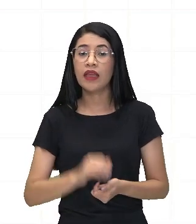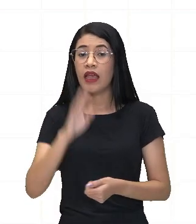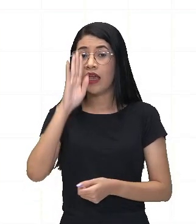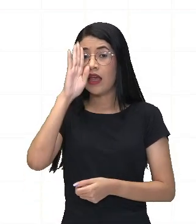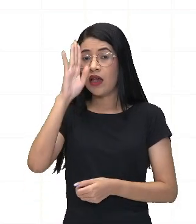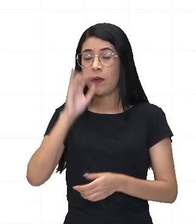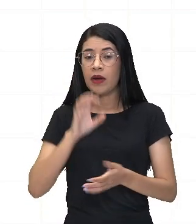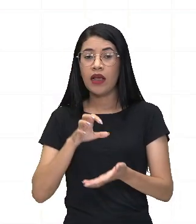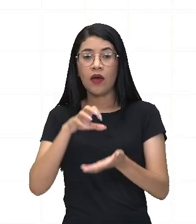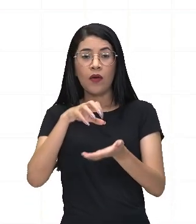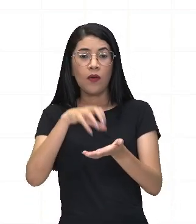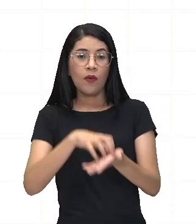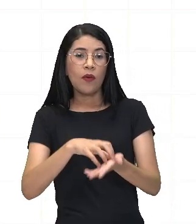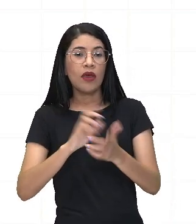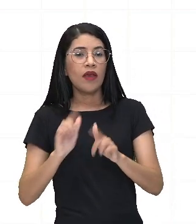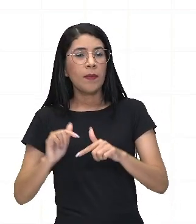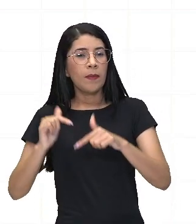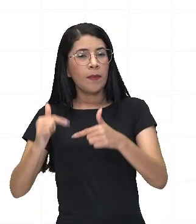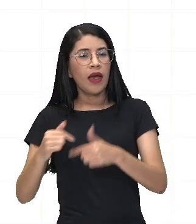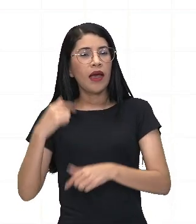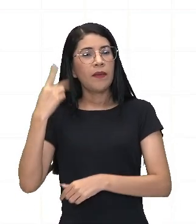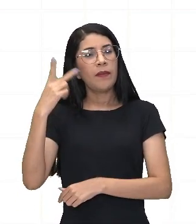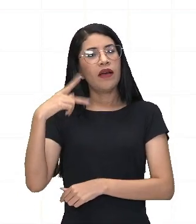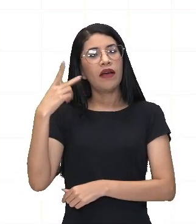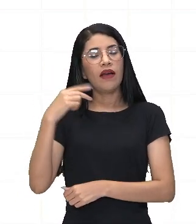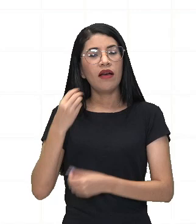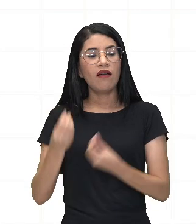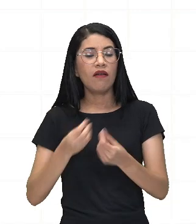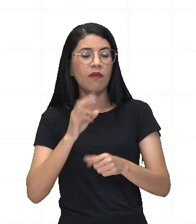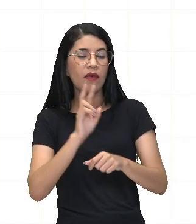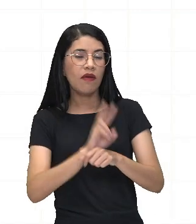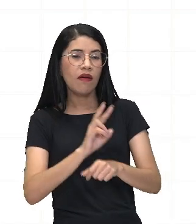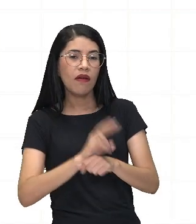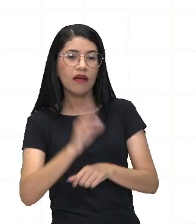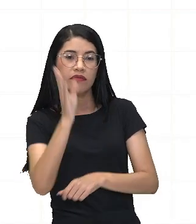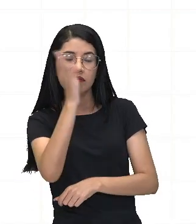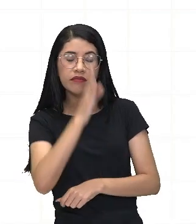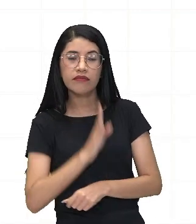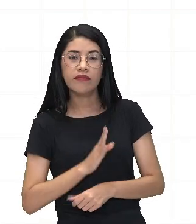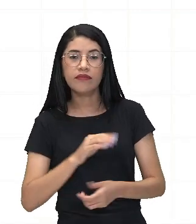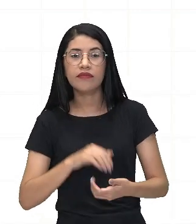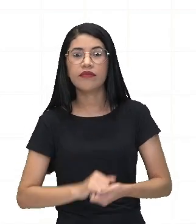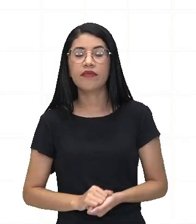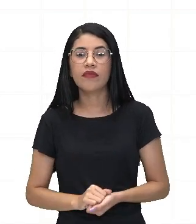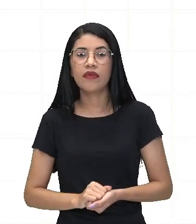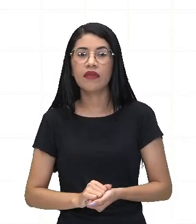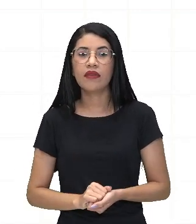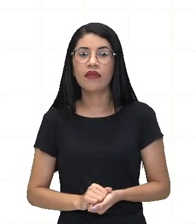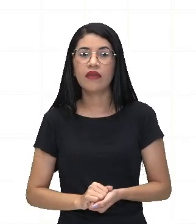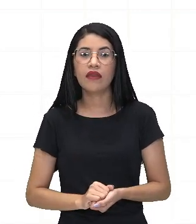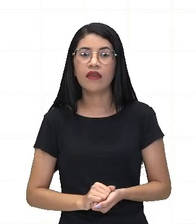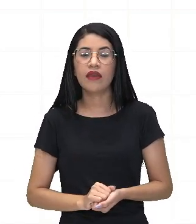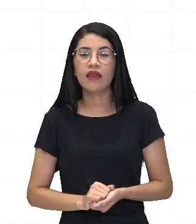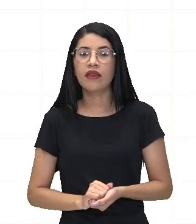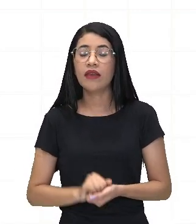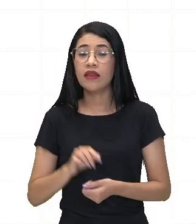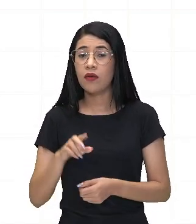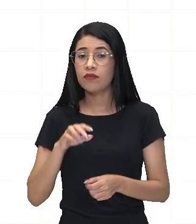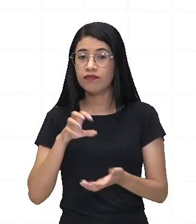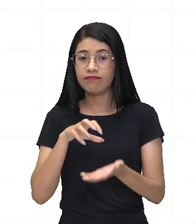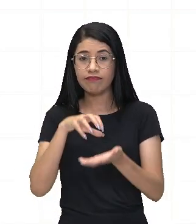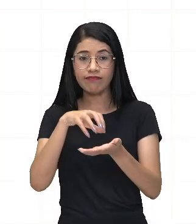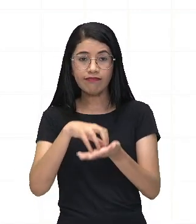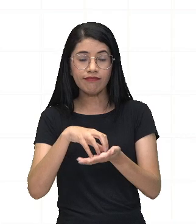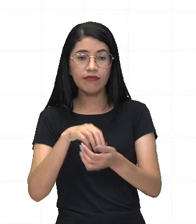principal instituição executora da política de conservação do nosso país. Então, o IBAMA ele é um órgão